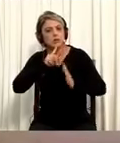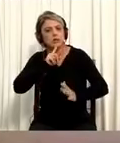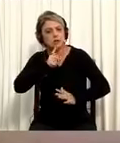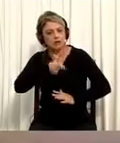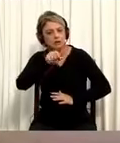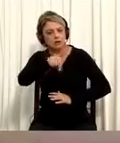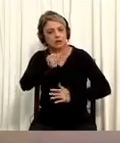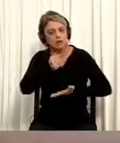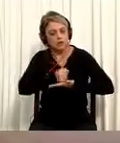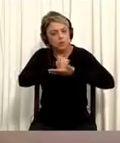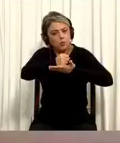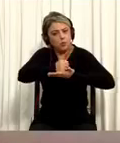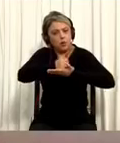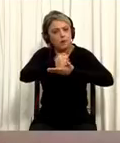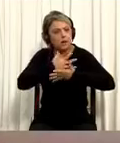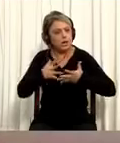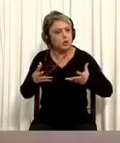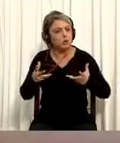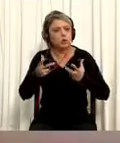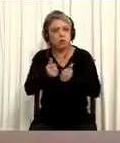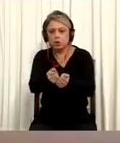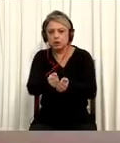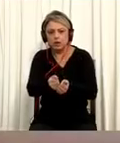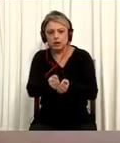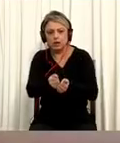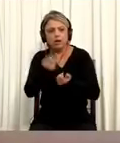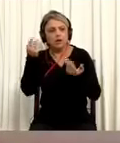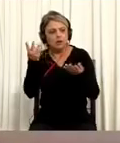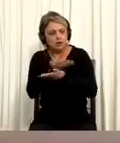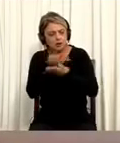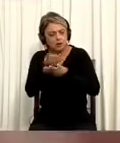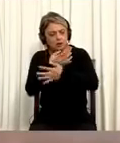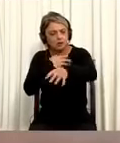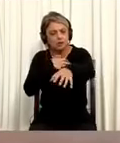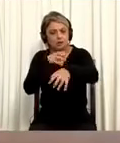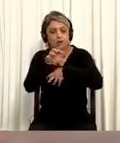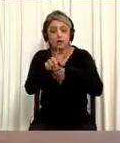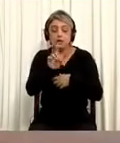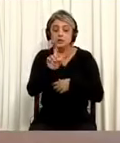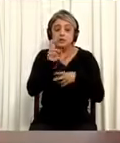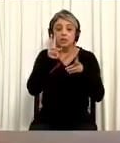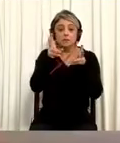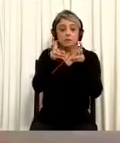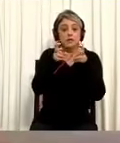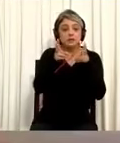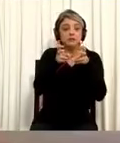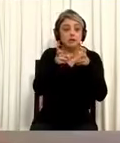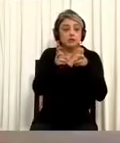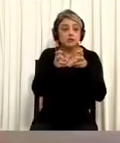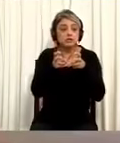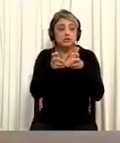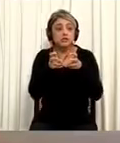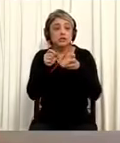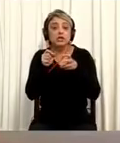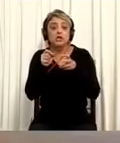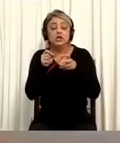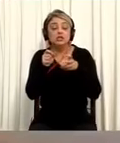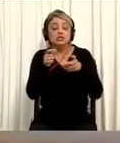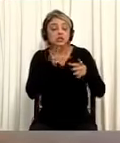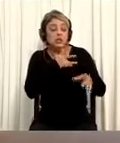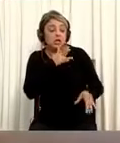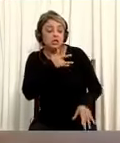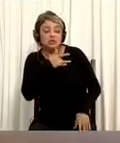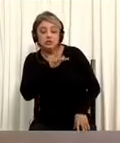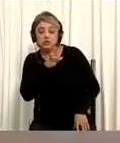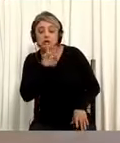o seu apoio, né, total a essa rede de solidariedade, não na perspectiva, né, de caridade, mas na